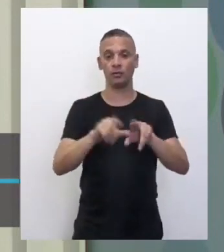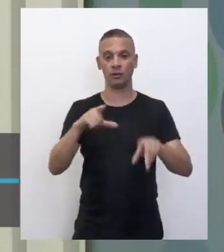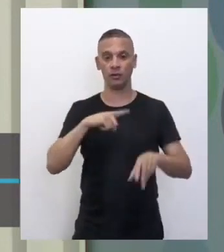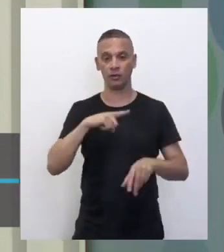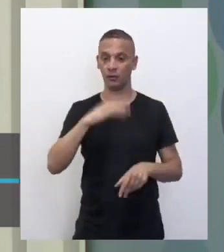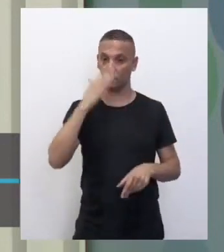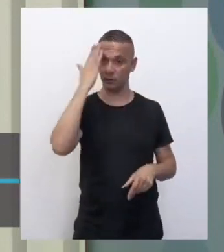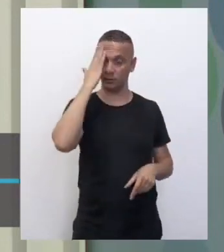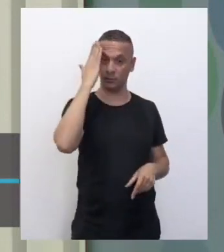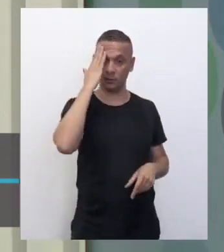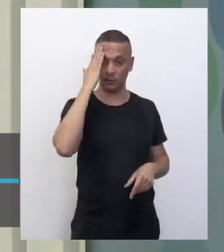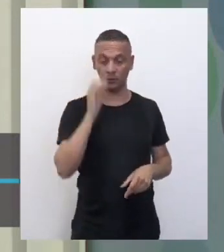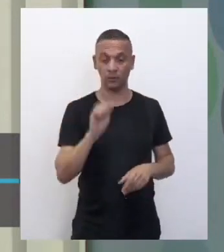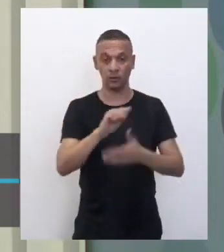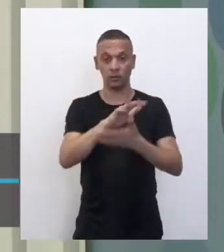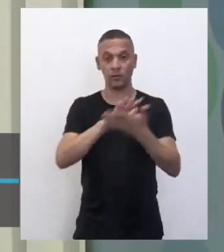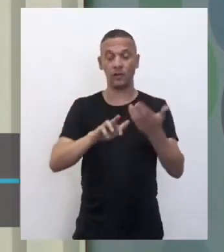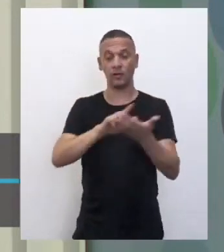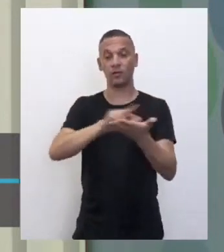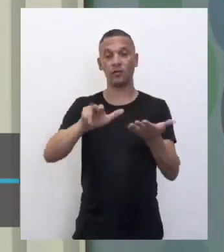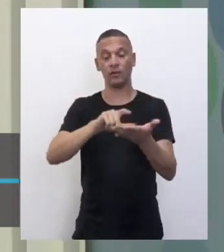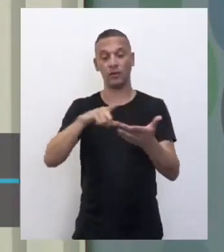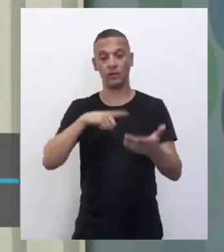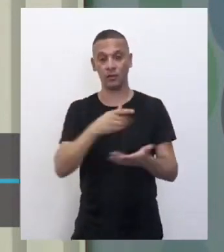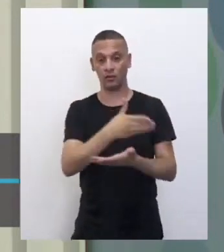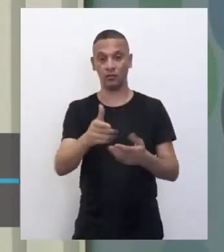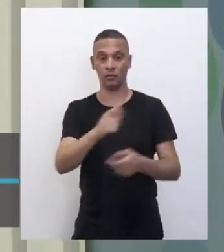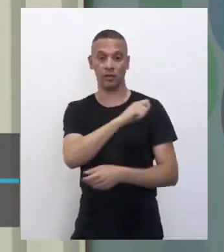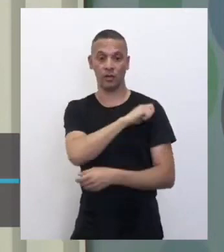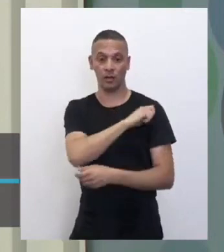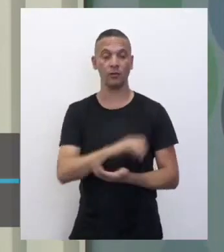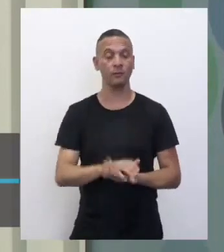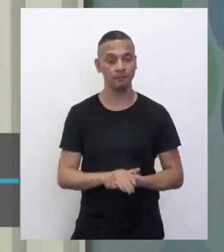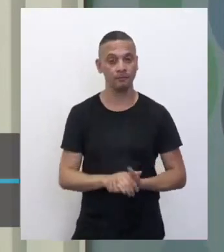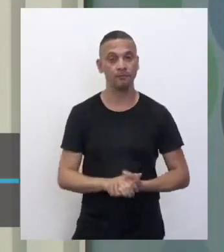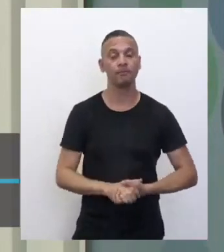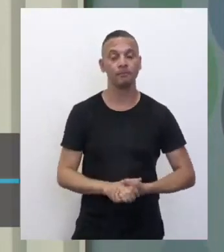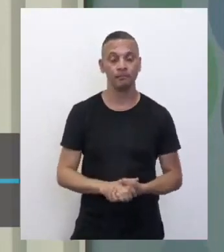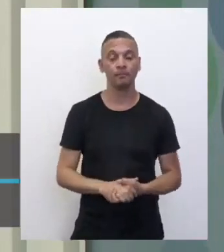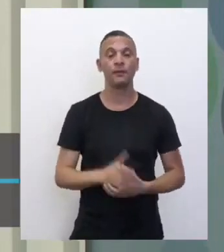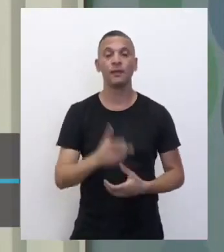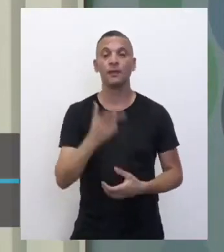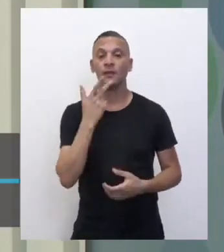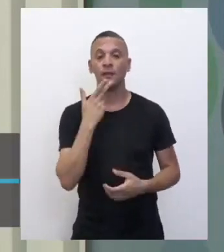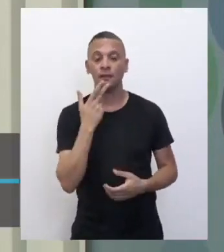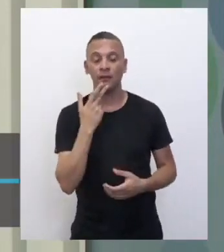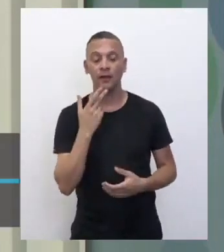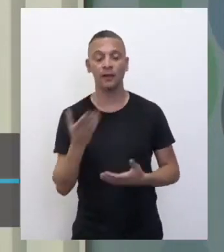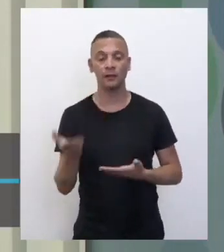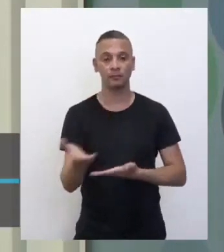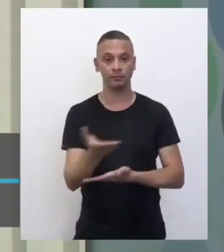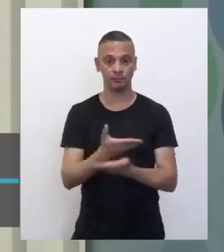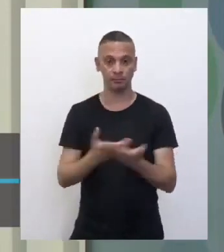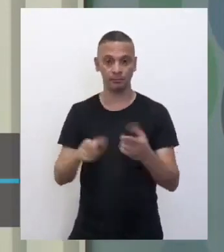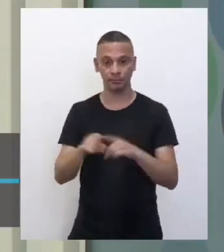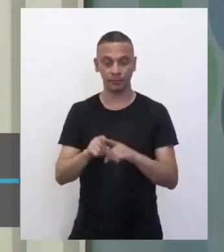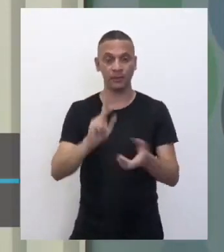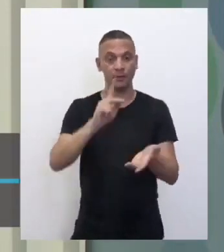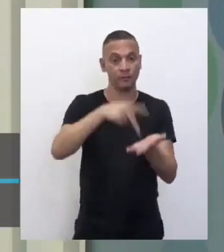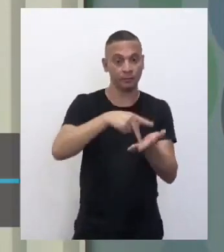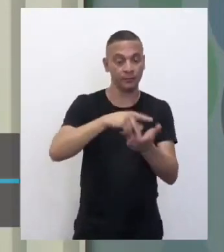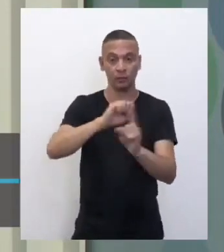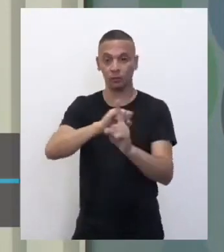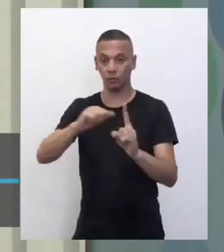possibilidades de atividades com seus alunos. Pois bem, estamos falando aqui de uma intervenção na realidade